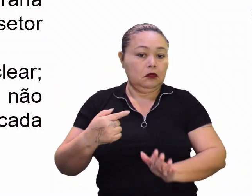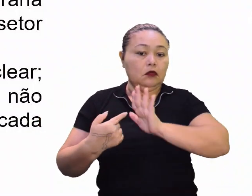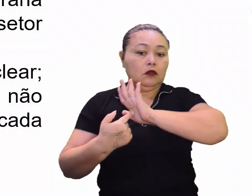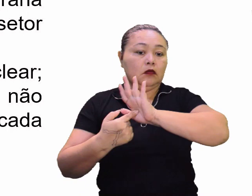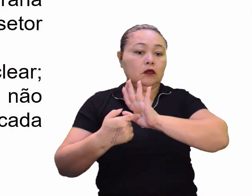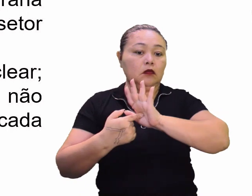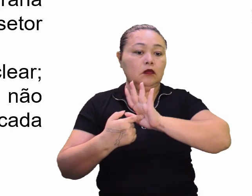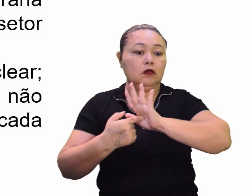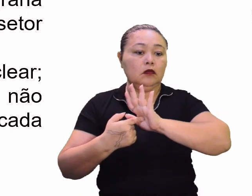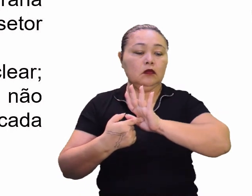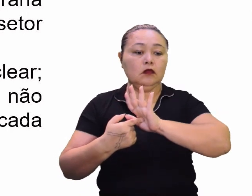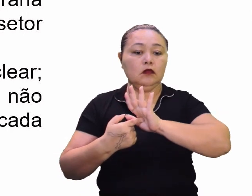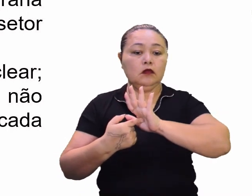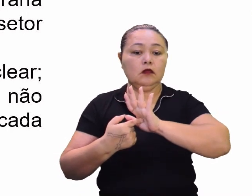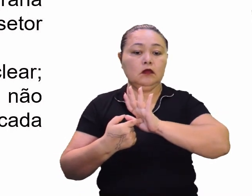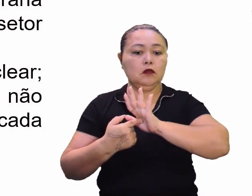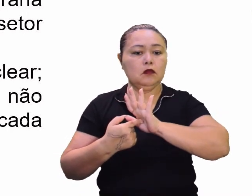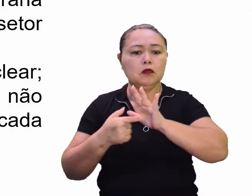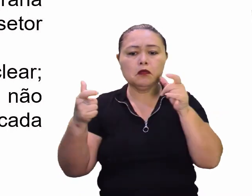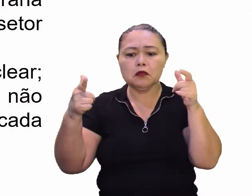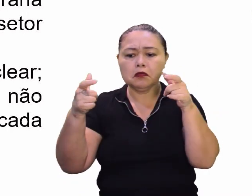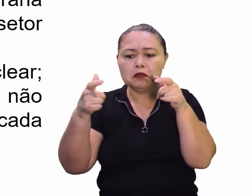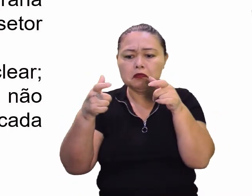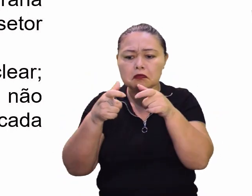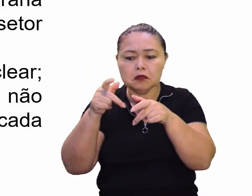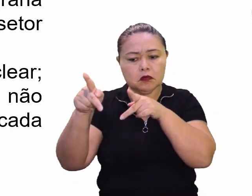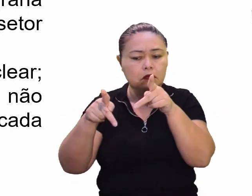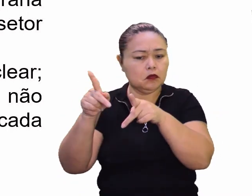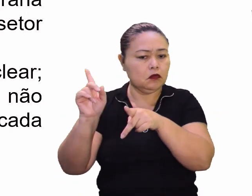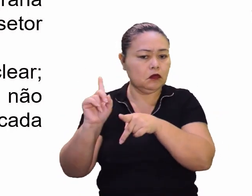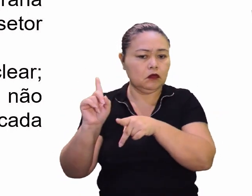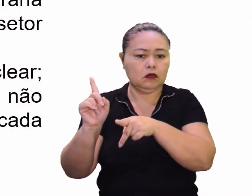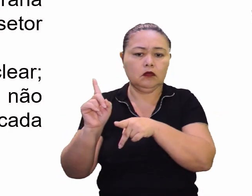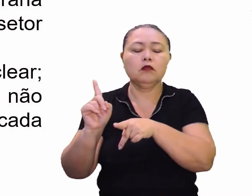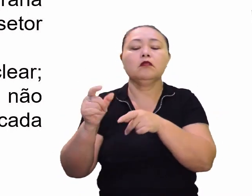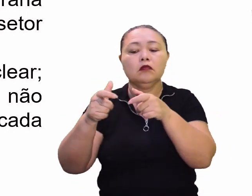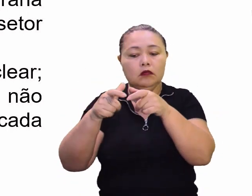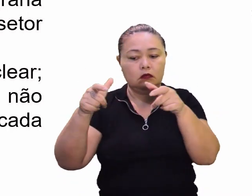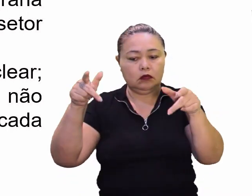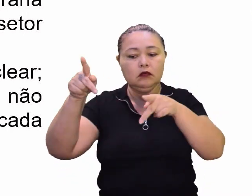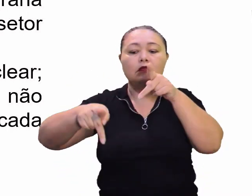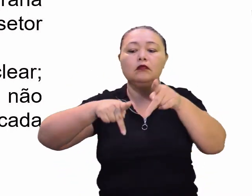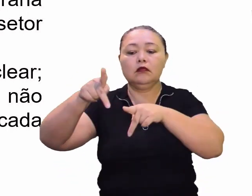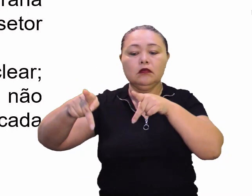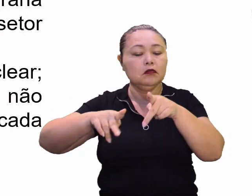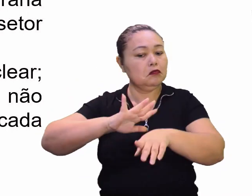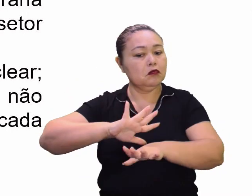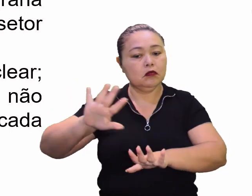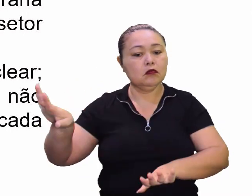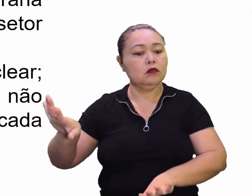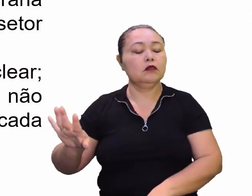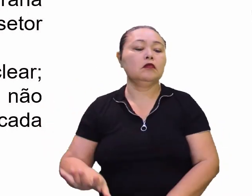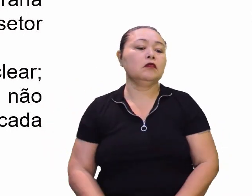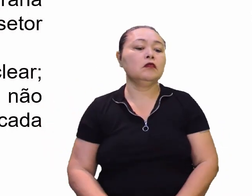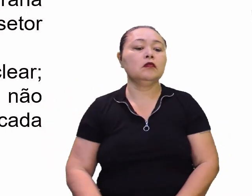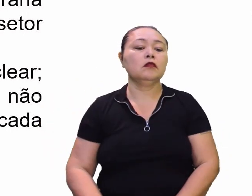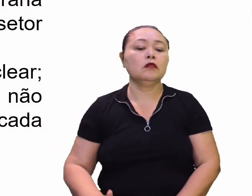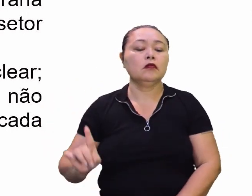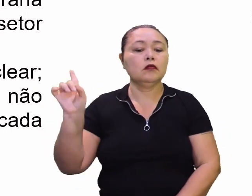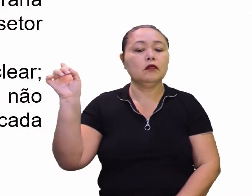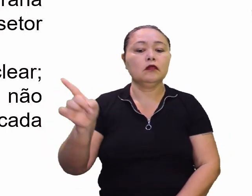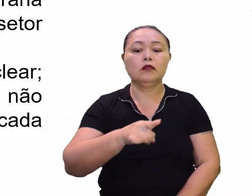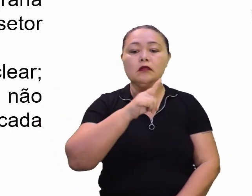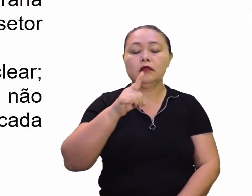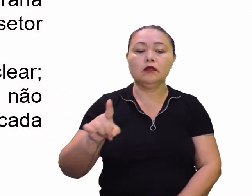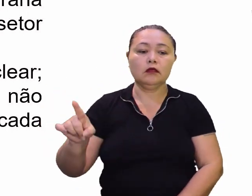Apresenta-se pouco povoado. Opa, não. É muito povoado. Exato. Já era, morreu. Morreu. Vamos cancelar